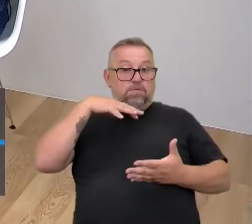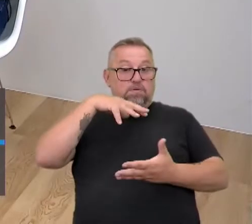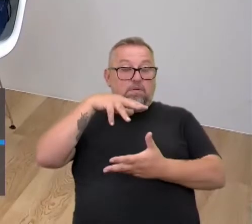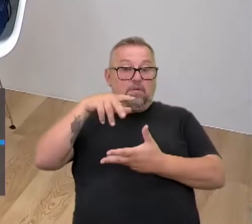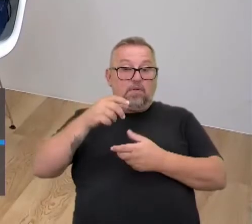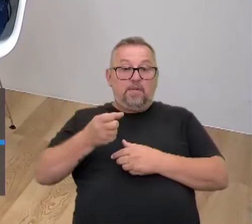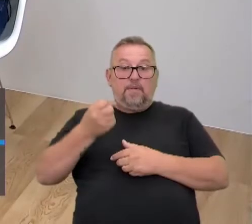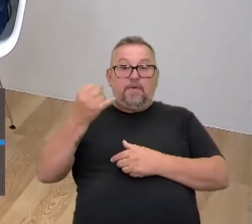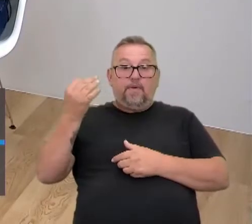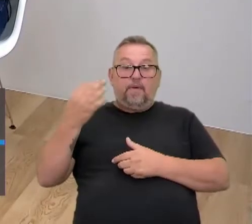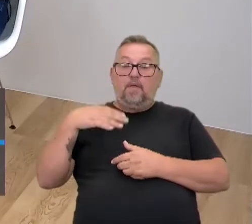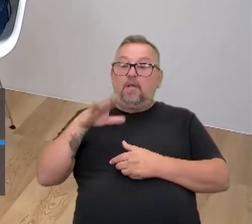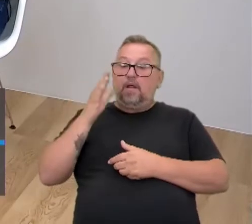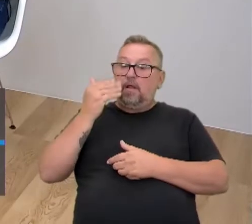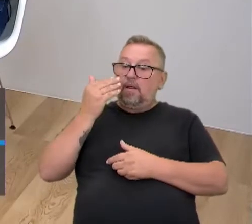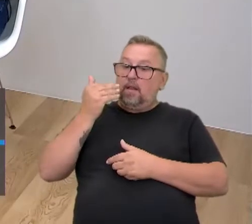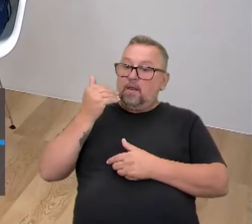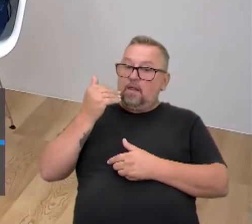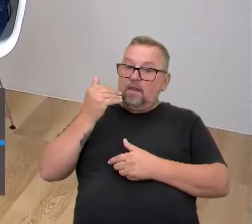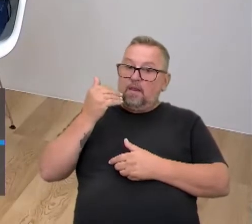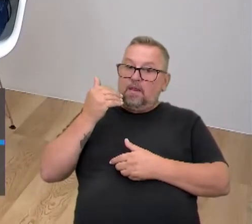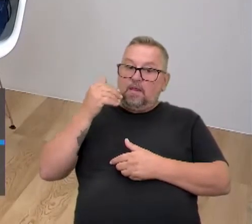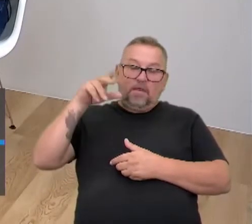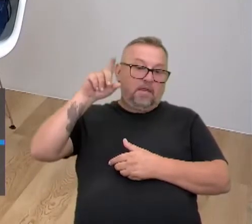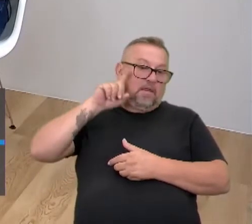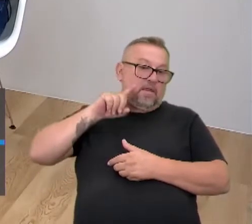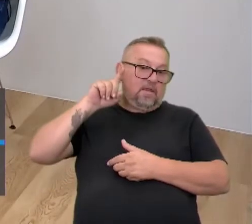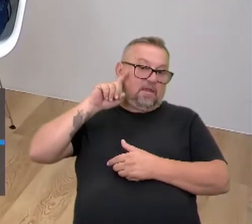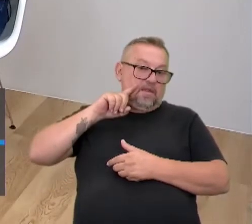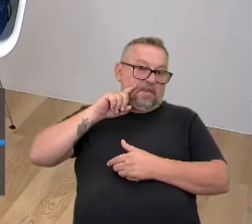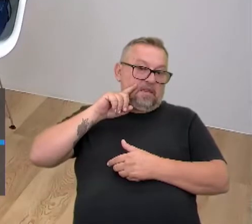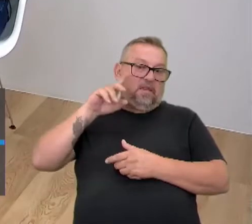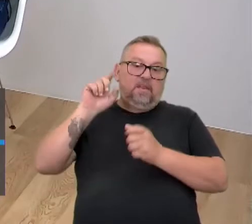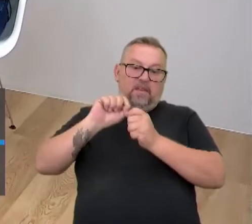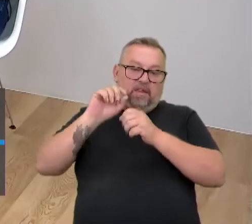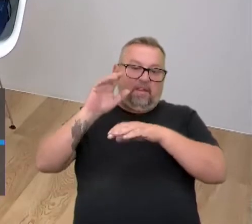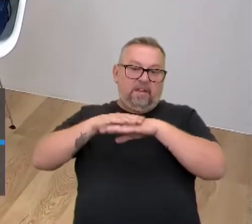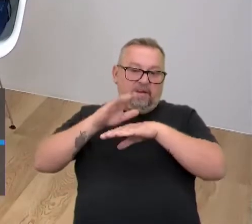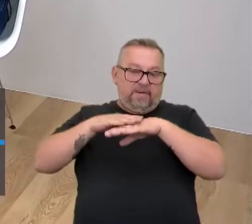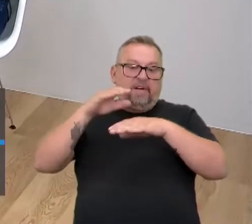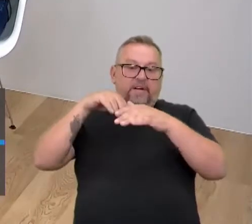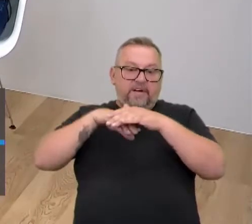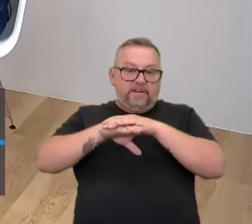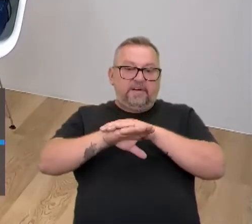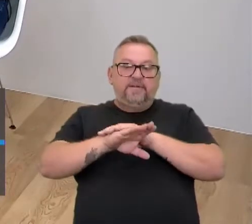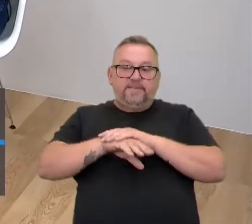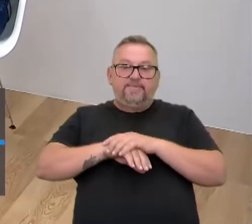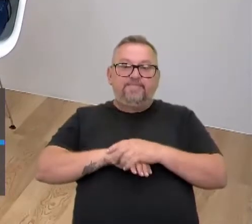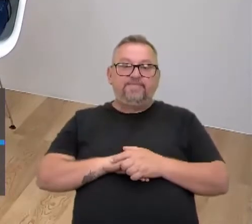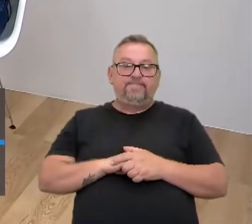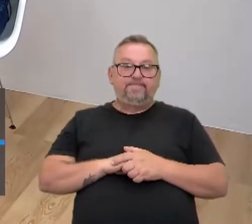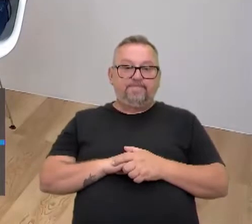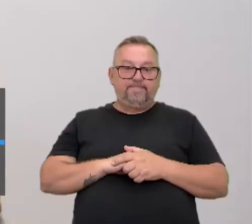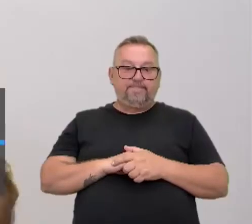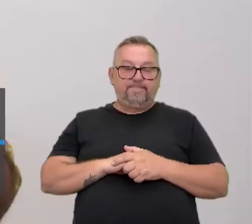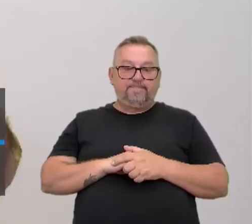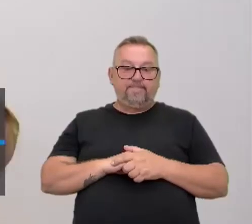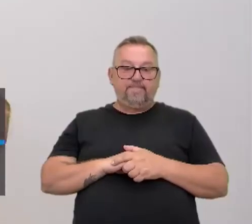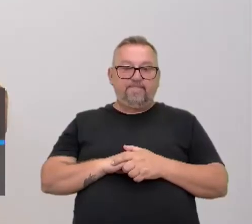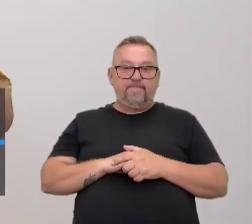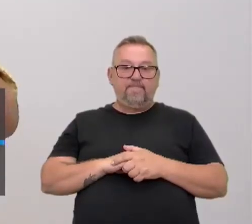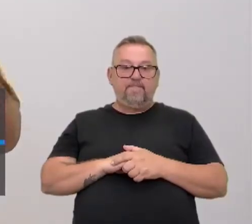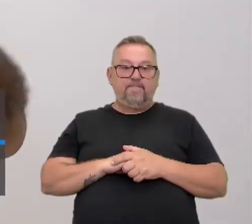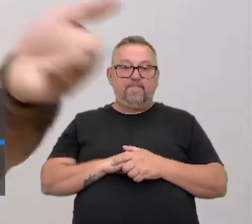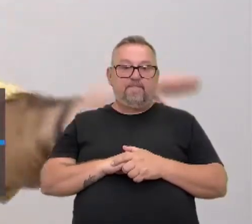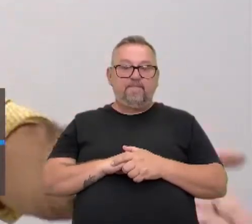grande quantidade de alimento consumido pelos norte-americanos já era feita de alimentos com conservantes. Né? E é